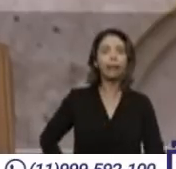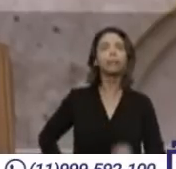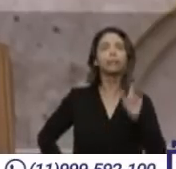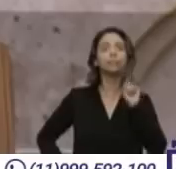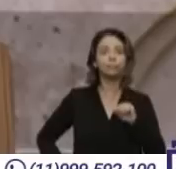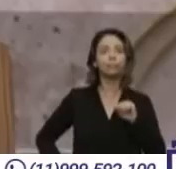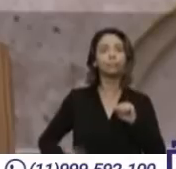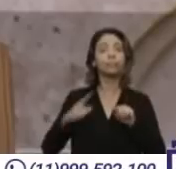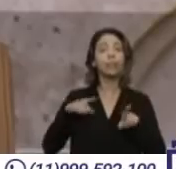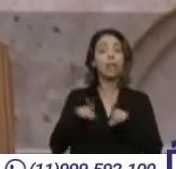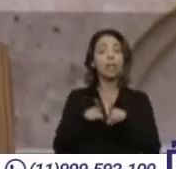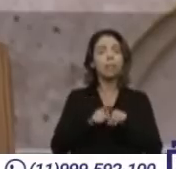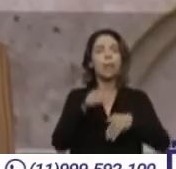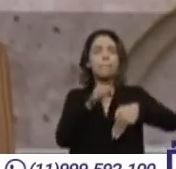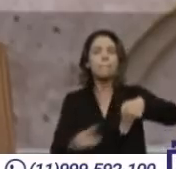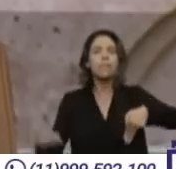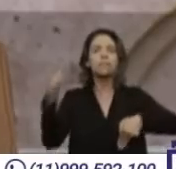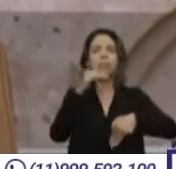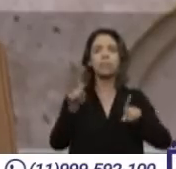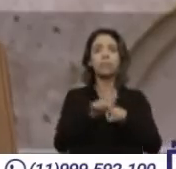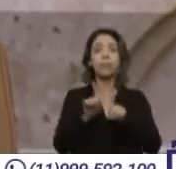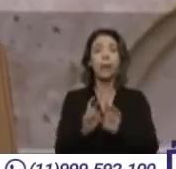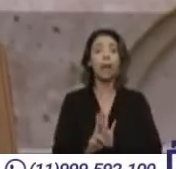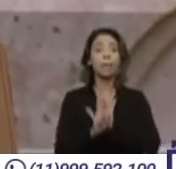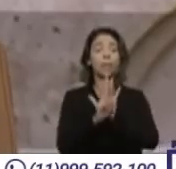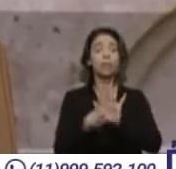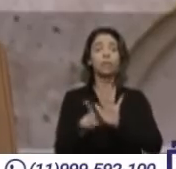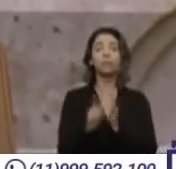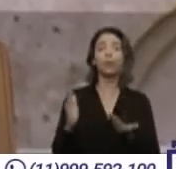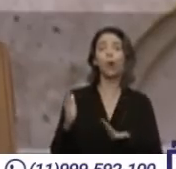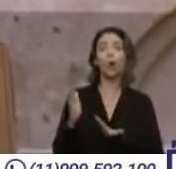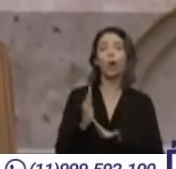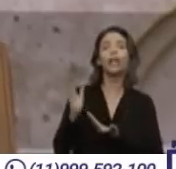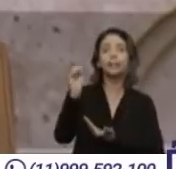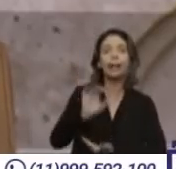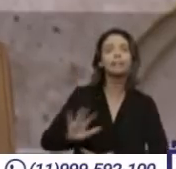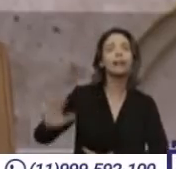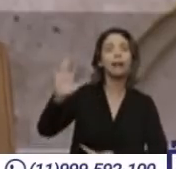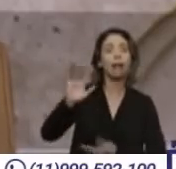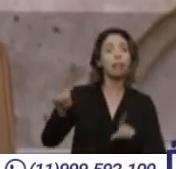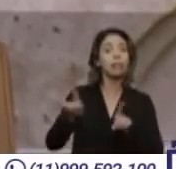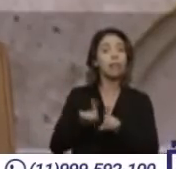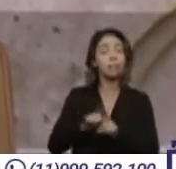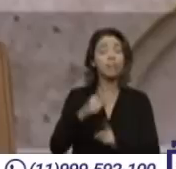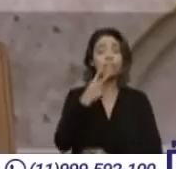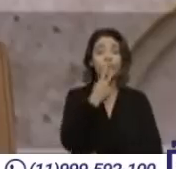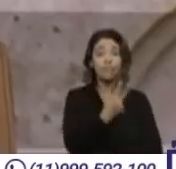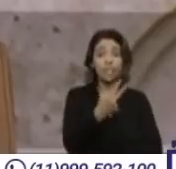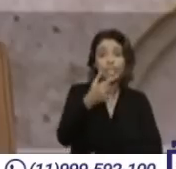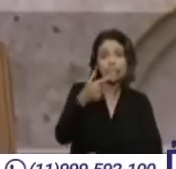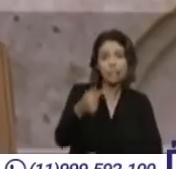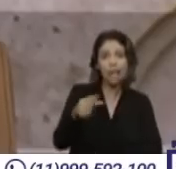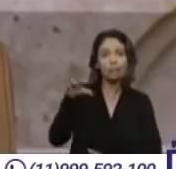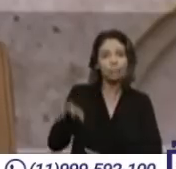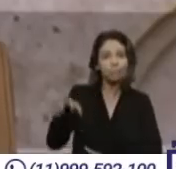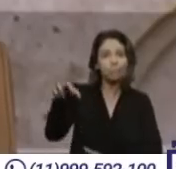República, de ministros da Casa e de representantes do Congresso Nacional e dos 27